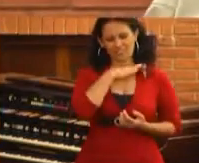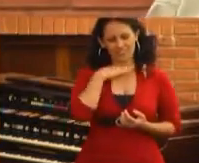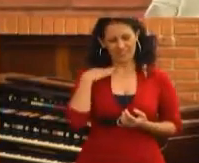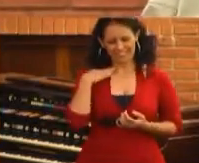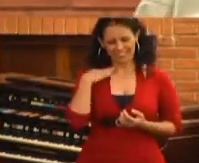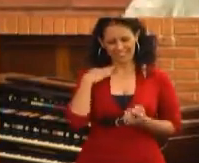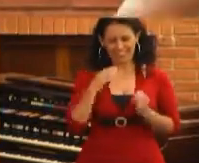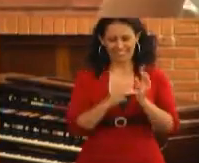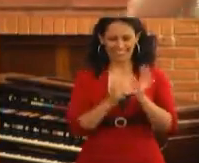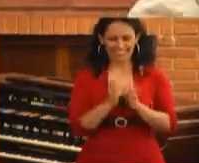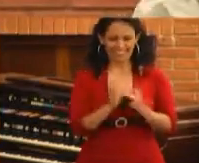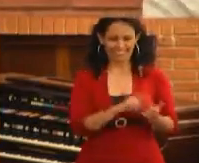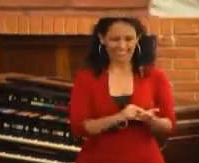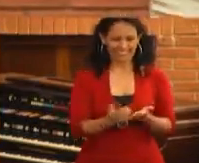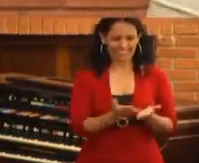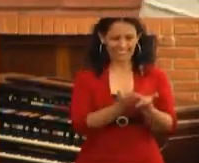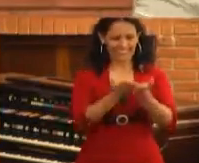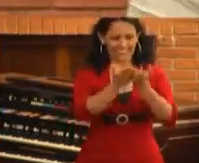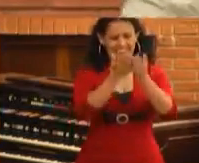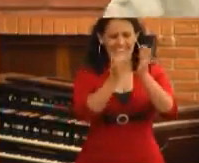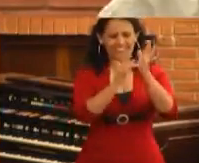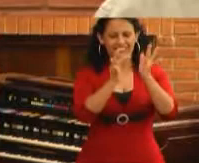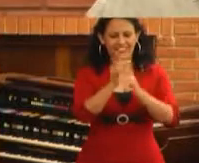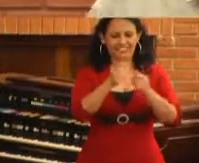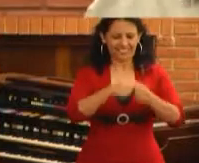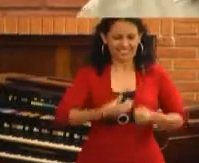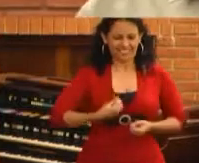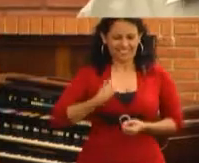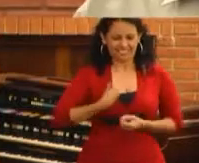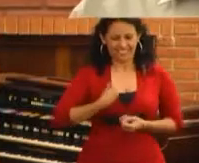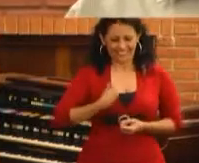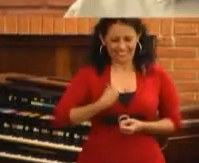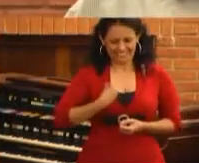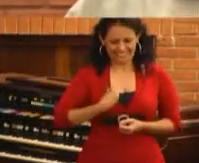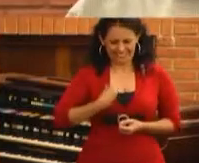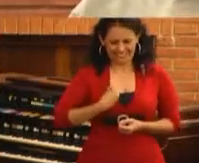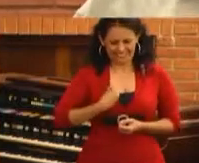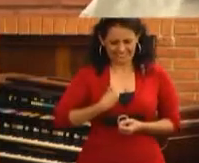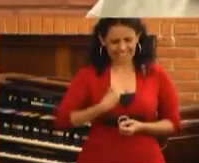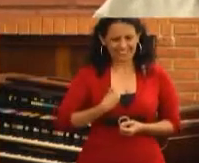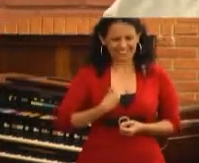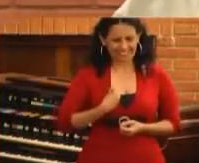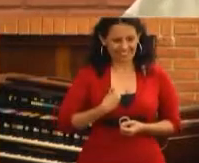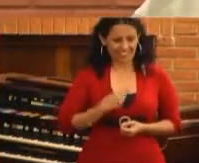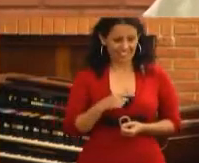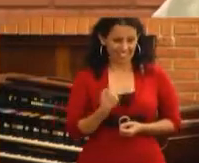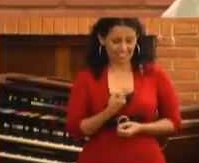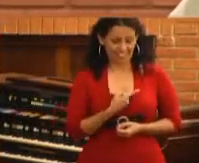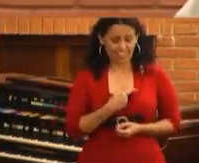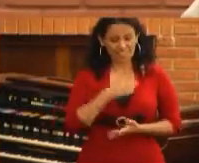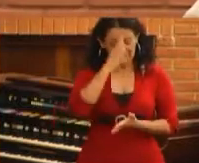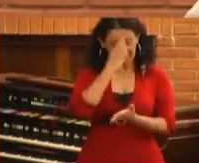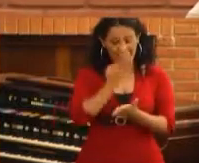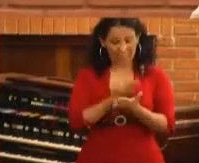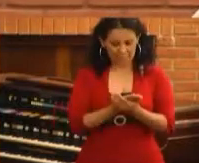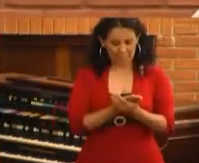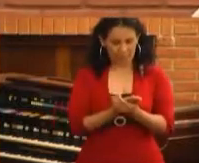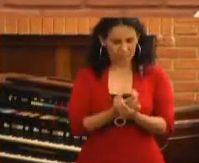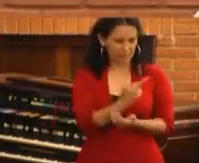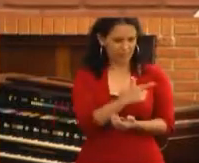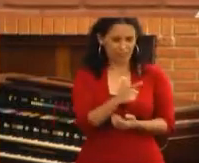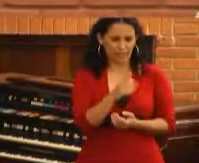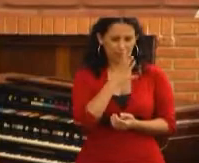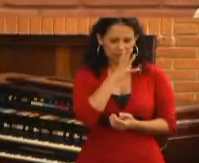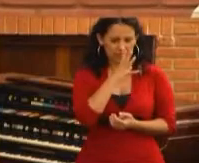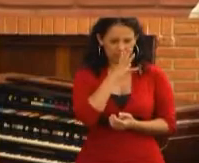sobre culpa. Ele se manifestou, derramou o seu sangue. Nenhuma acusação há contra aqueles